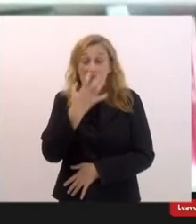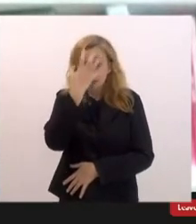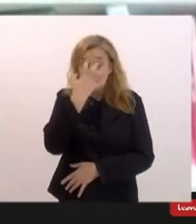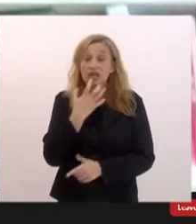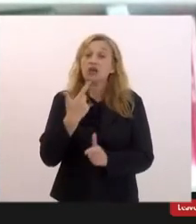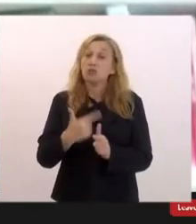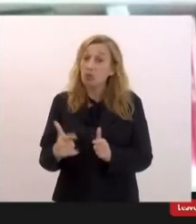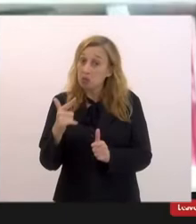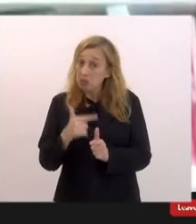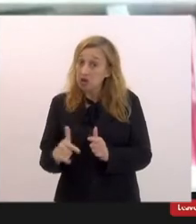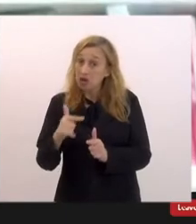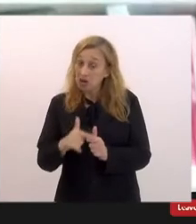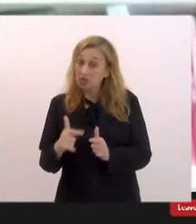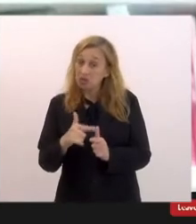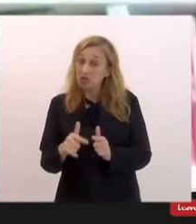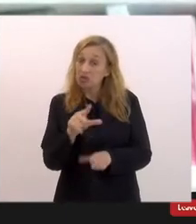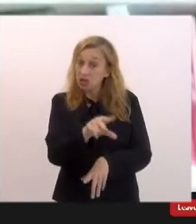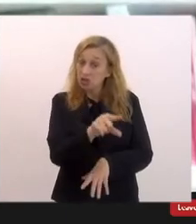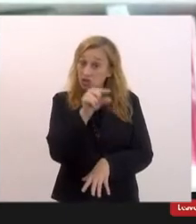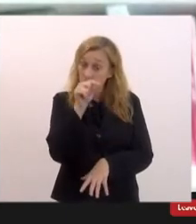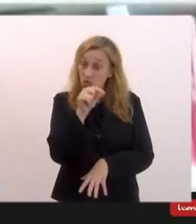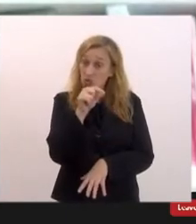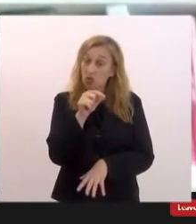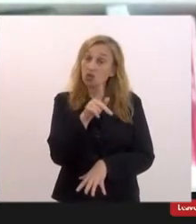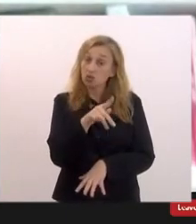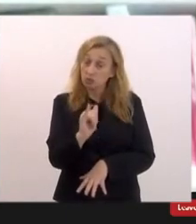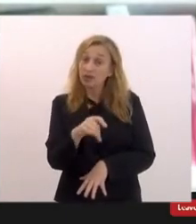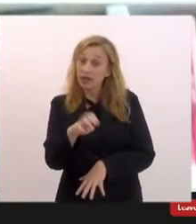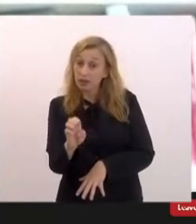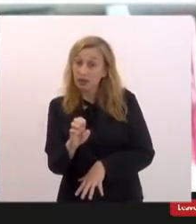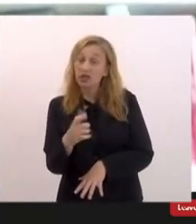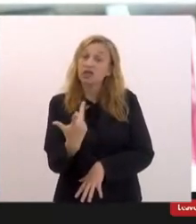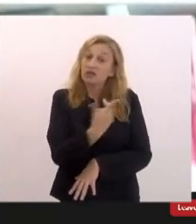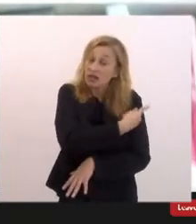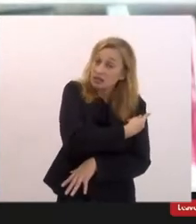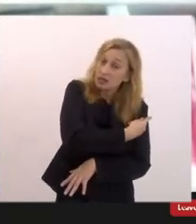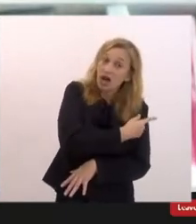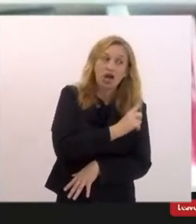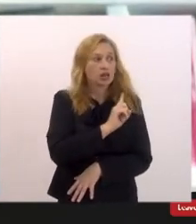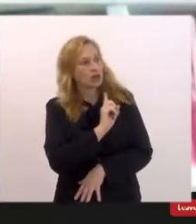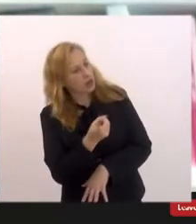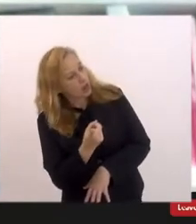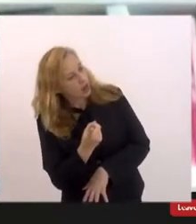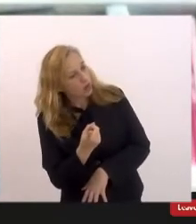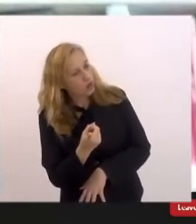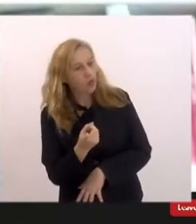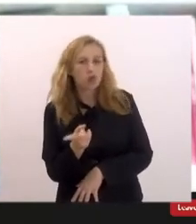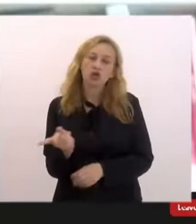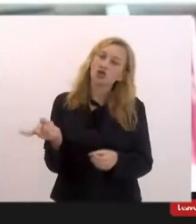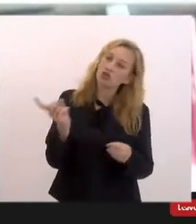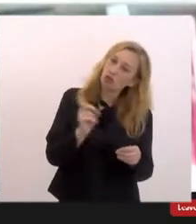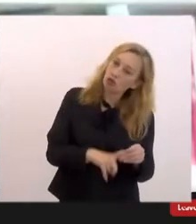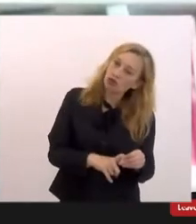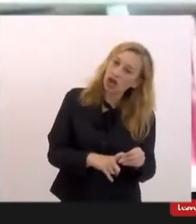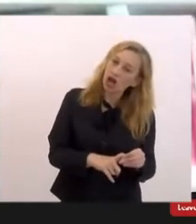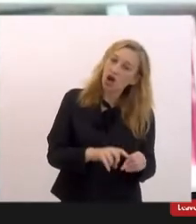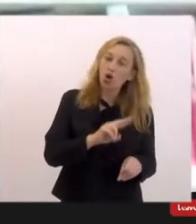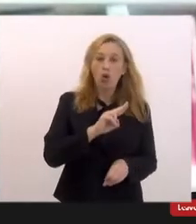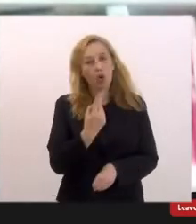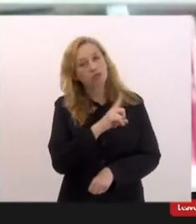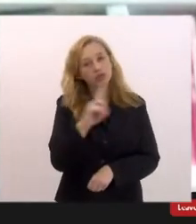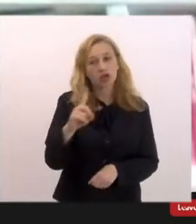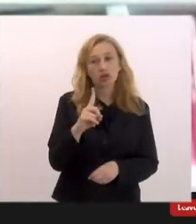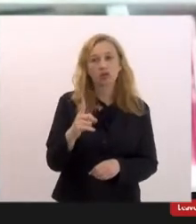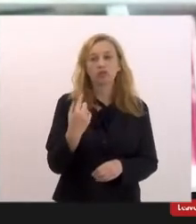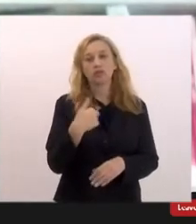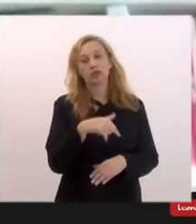seriamente na decisão dos pais de vacinar, não vacinar e voltar ou não voltar